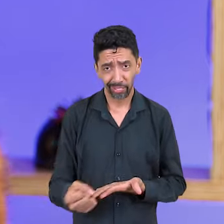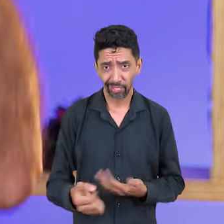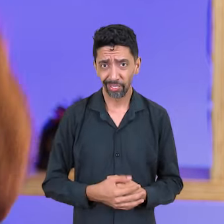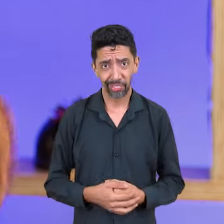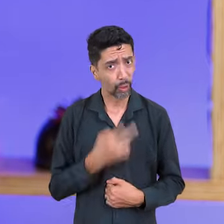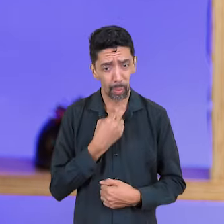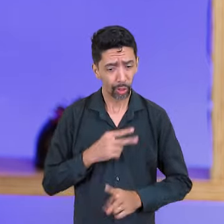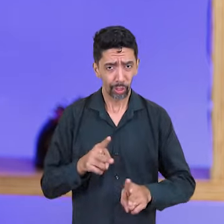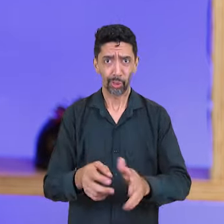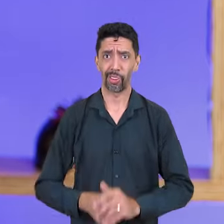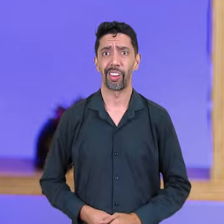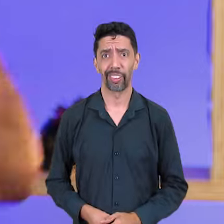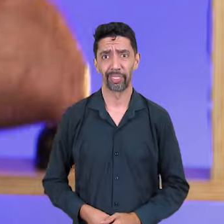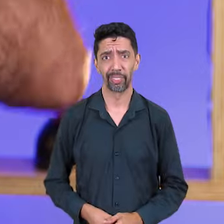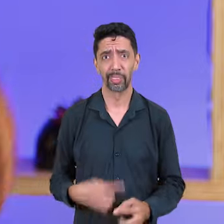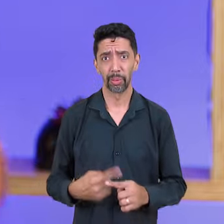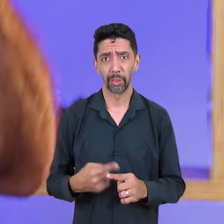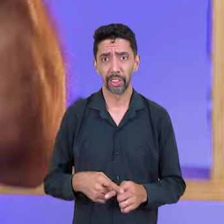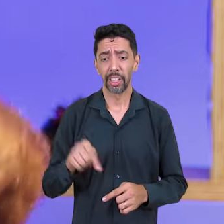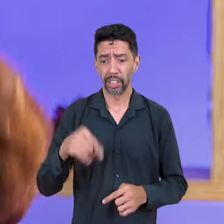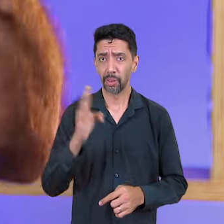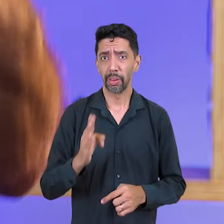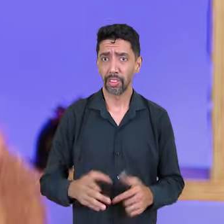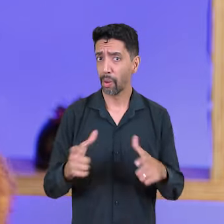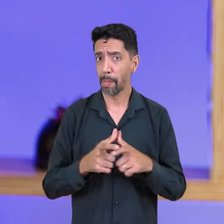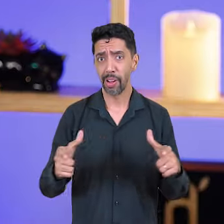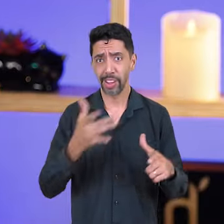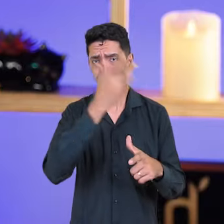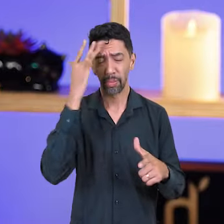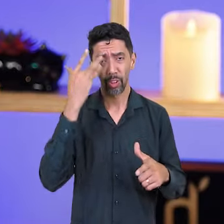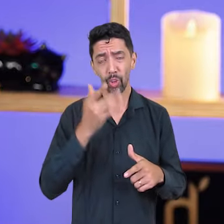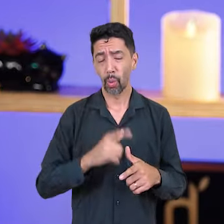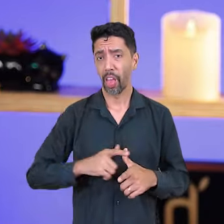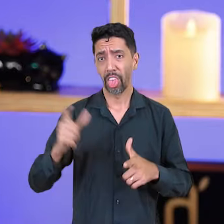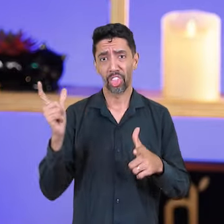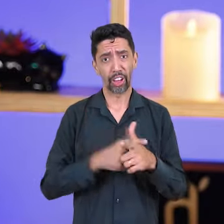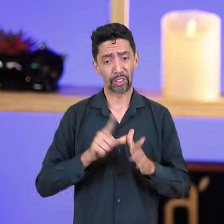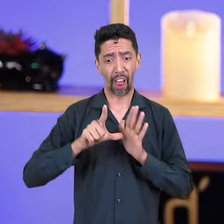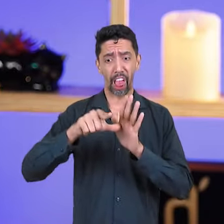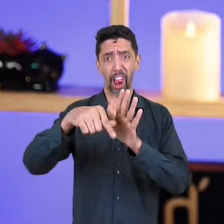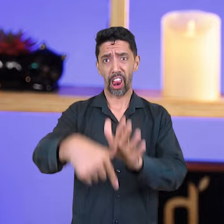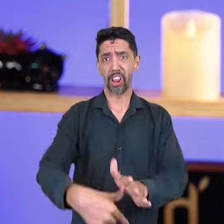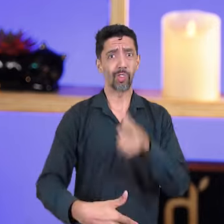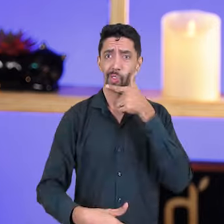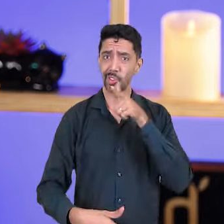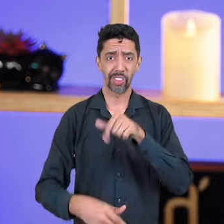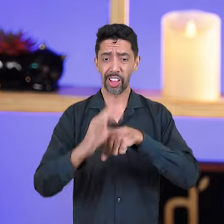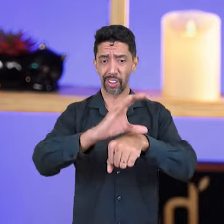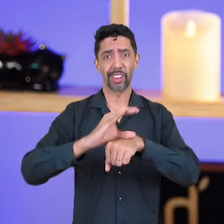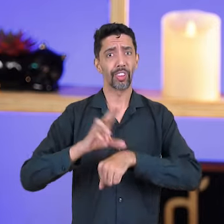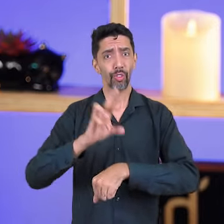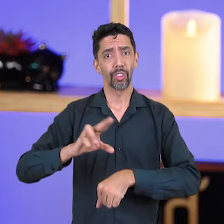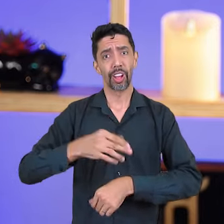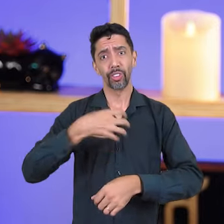temos uma grande parte da população brasileira totalmente inadimplente, que não aprenderam a usar o crédito como um benefício